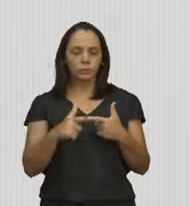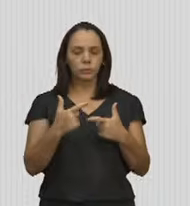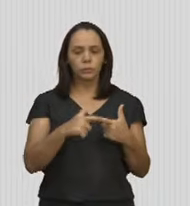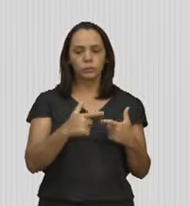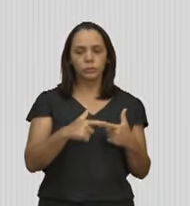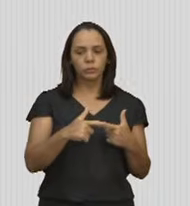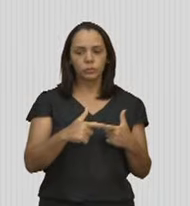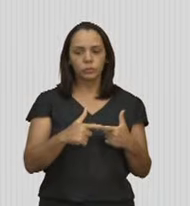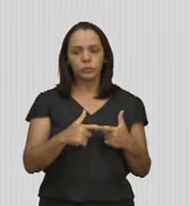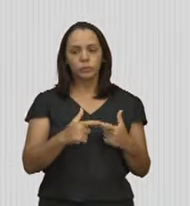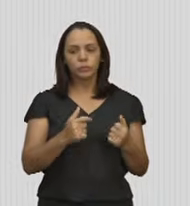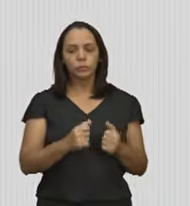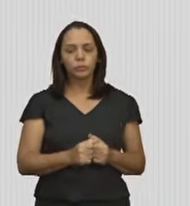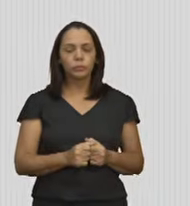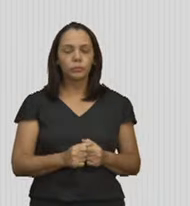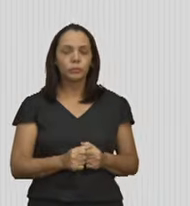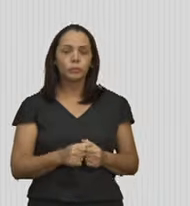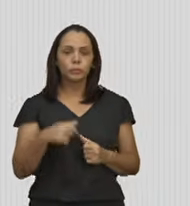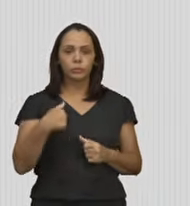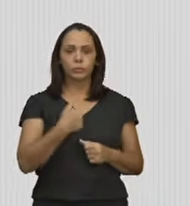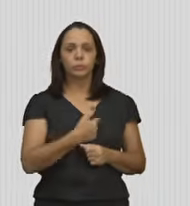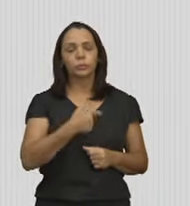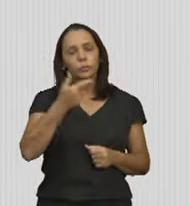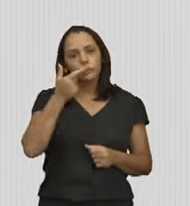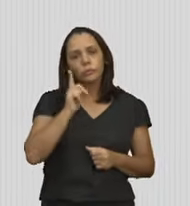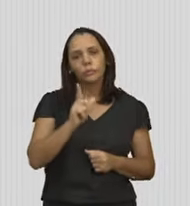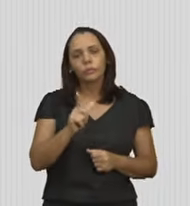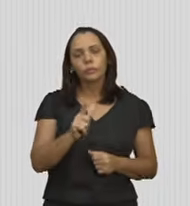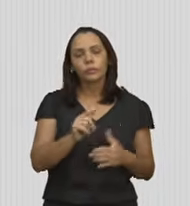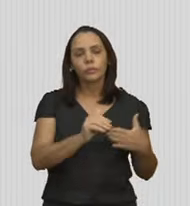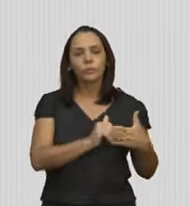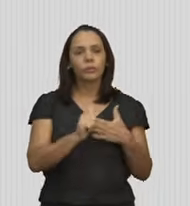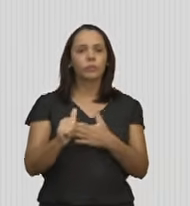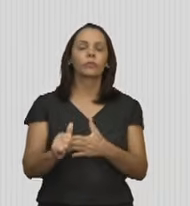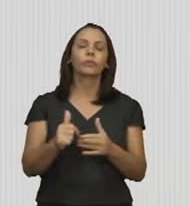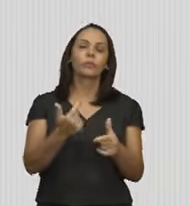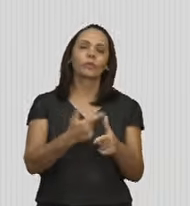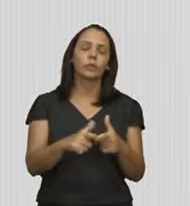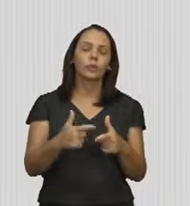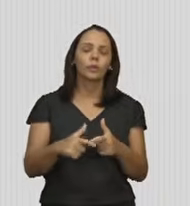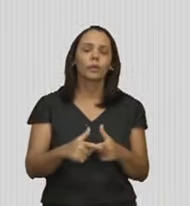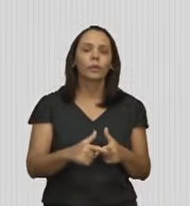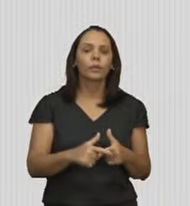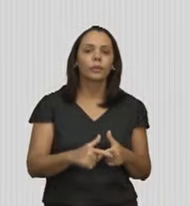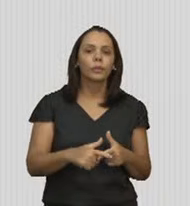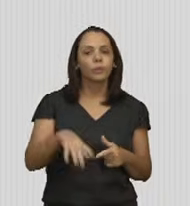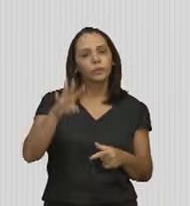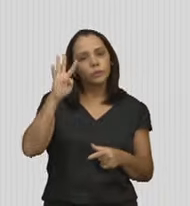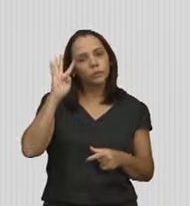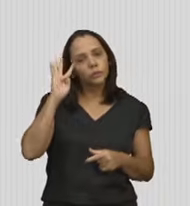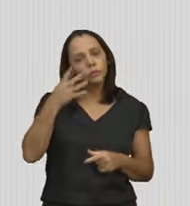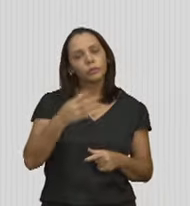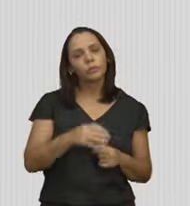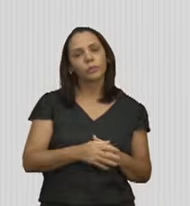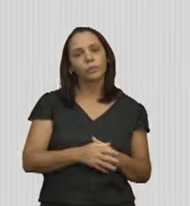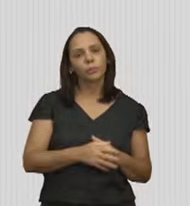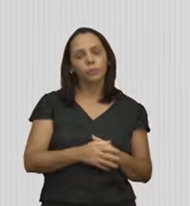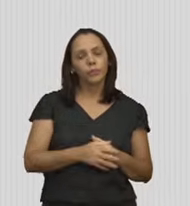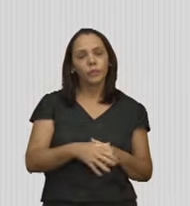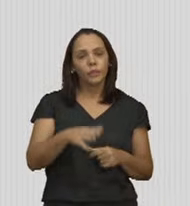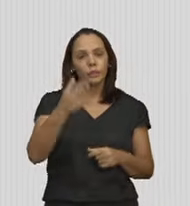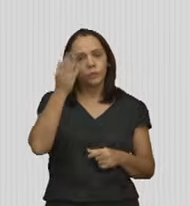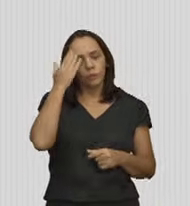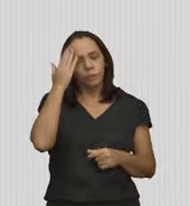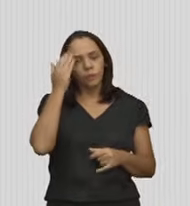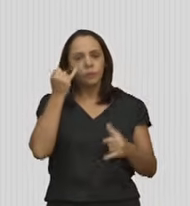os vereadores, para que a gente consiga direcionar essas demandas, para que a gente consiga consolidar essas informações e